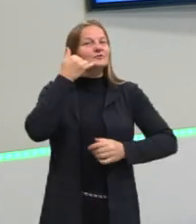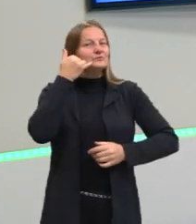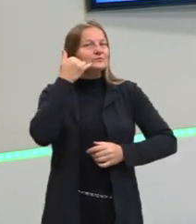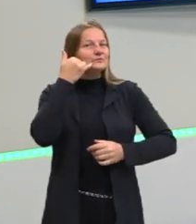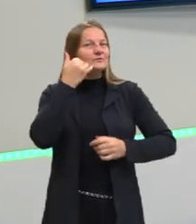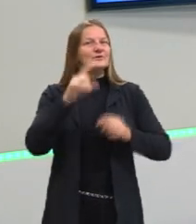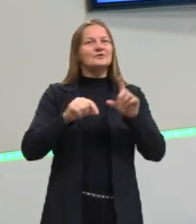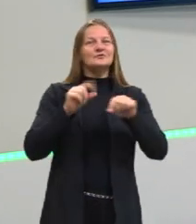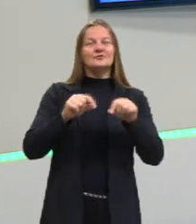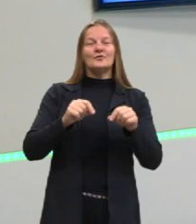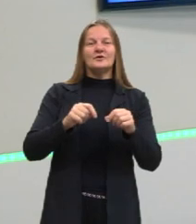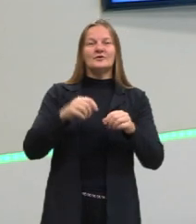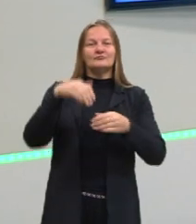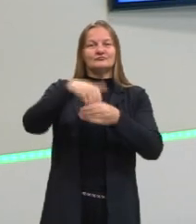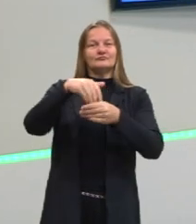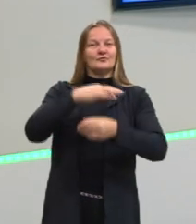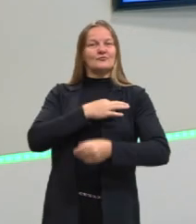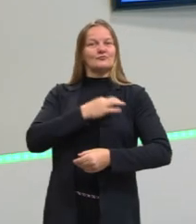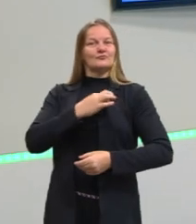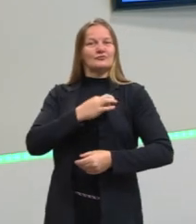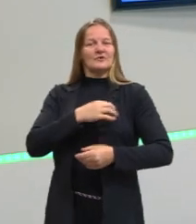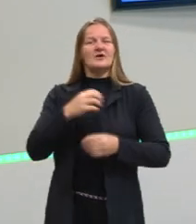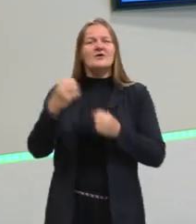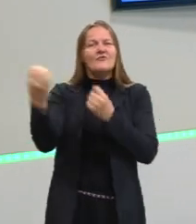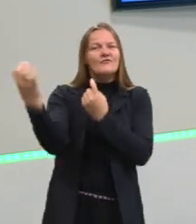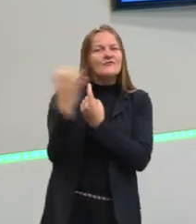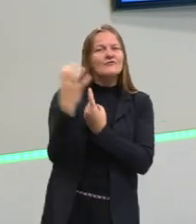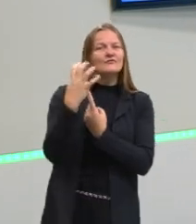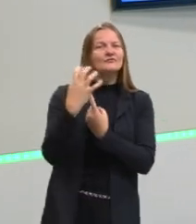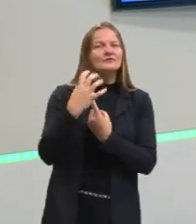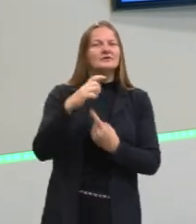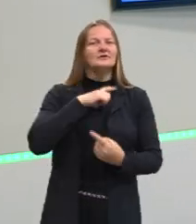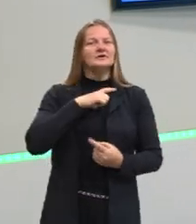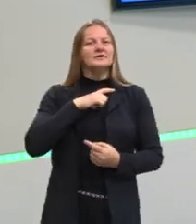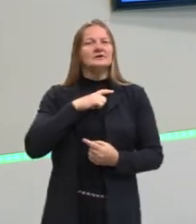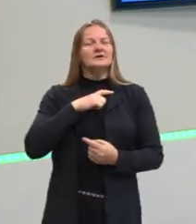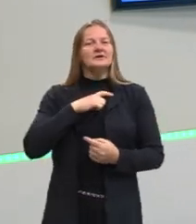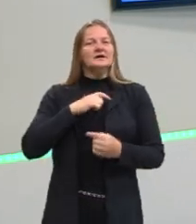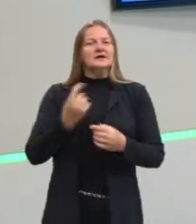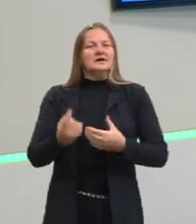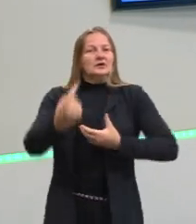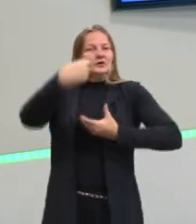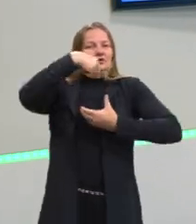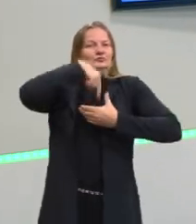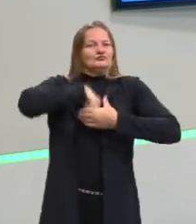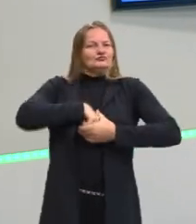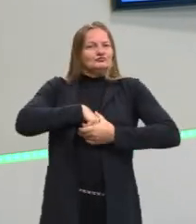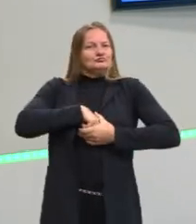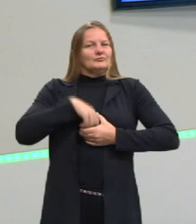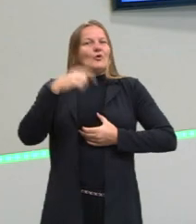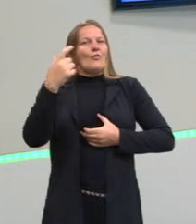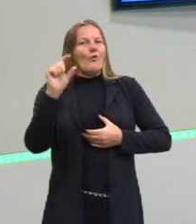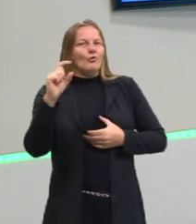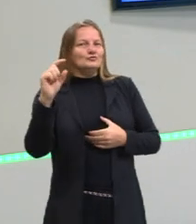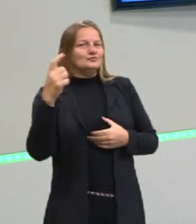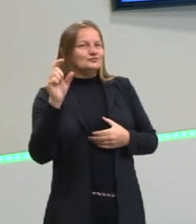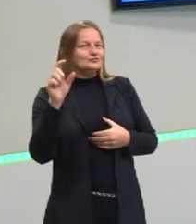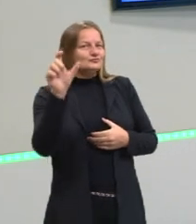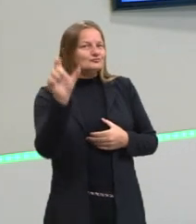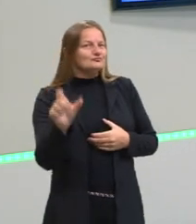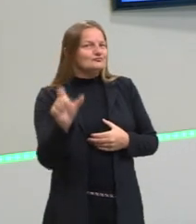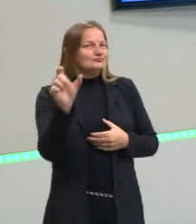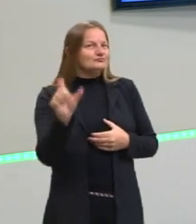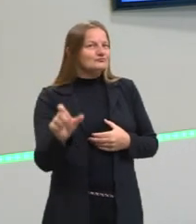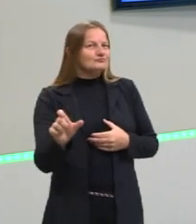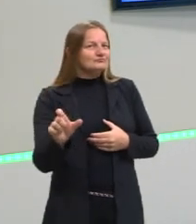e escolha de um candidato são influenciadas pela subjetividade dos outros mas vamos ver que